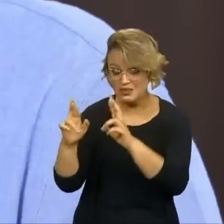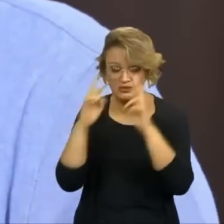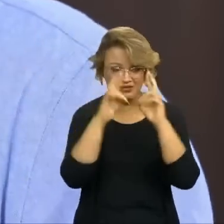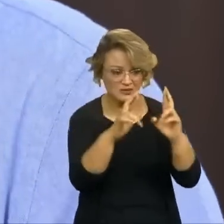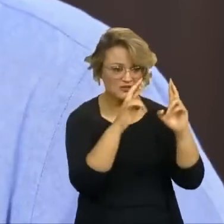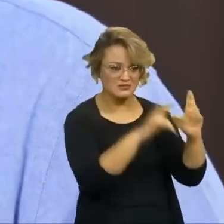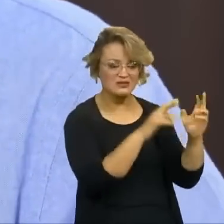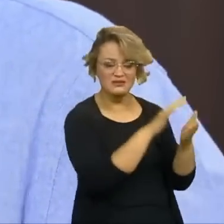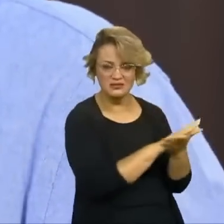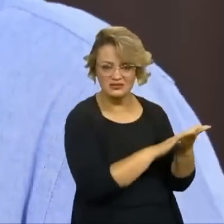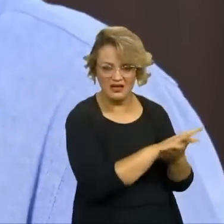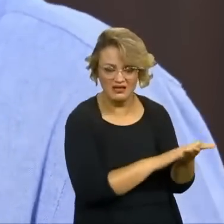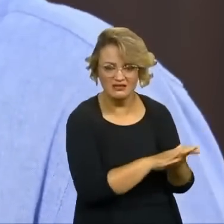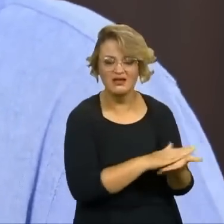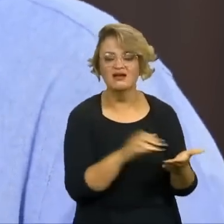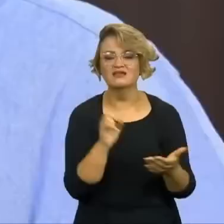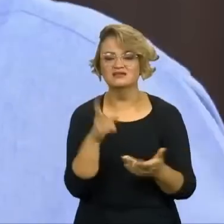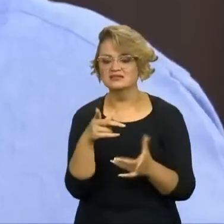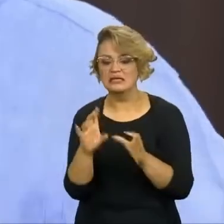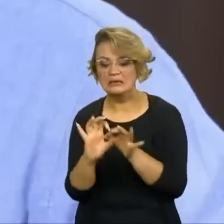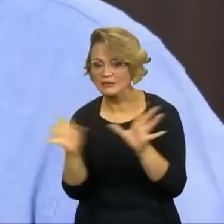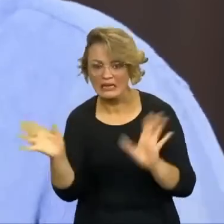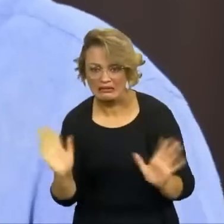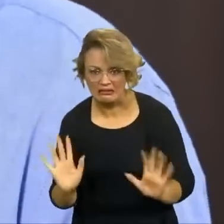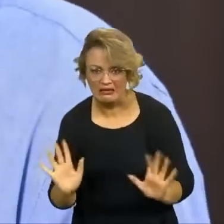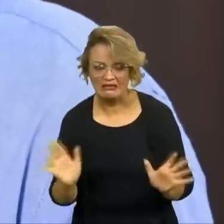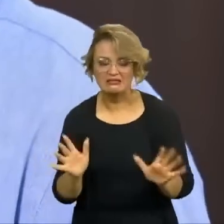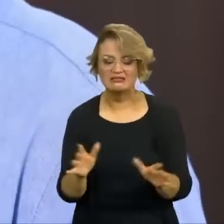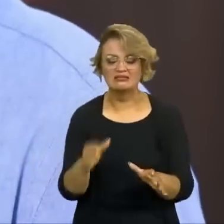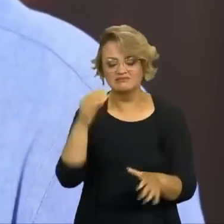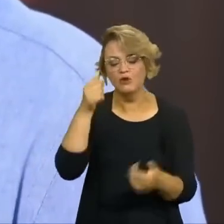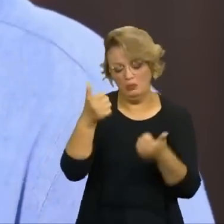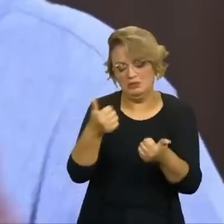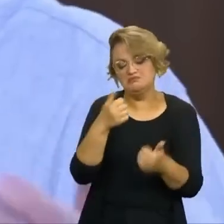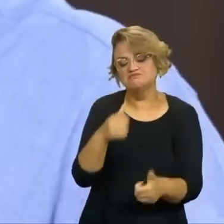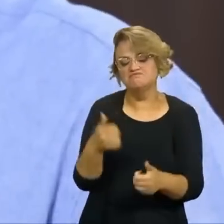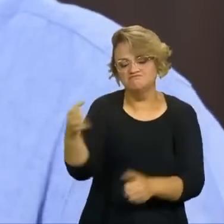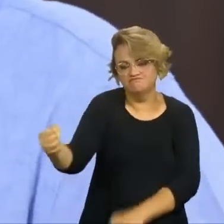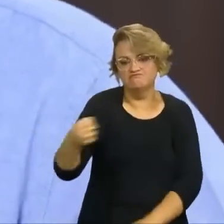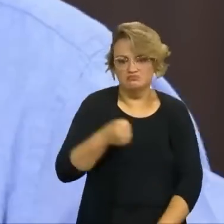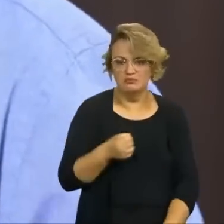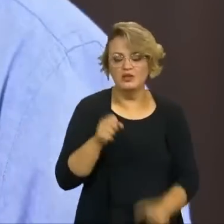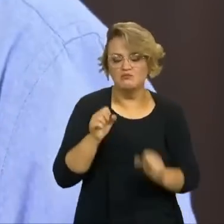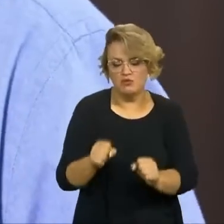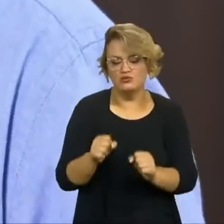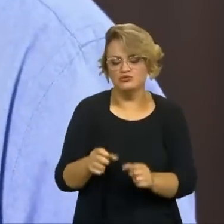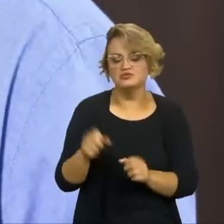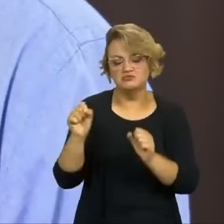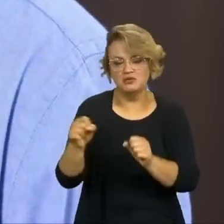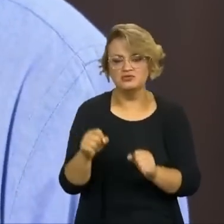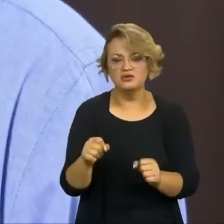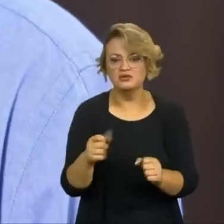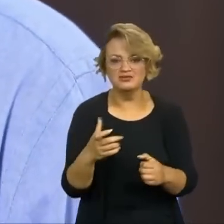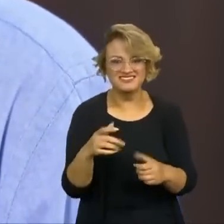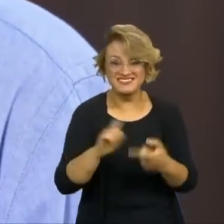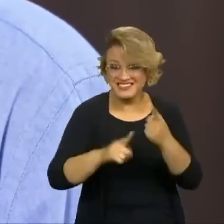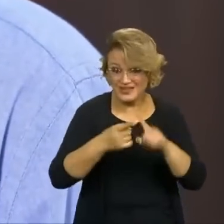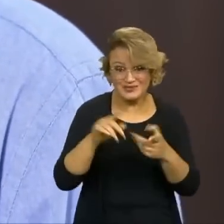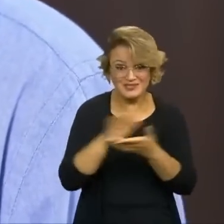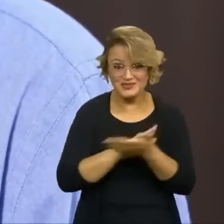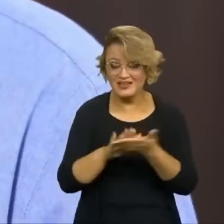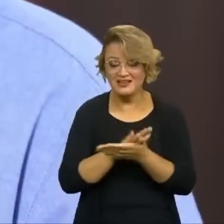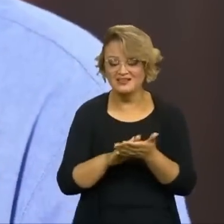não houver concessões entre as partes que governam o país, entre Estado, município e governo, o país se